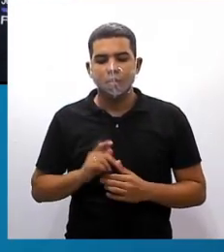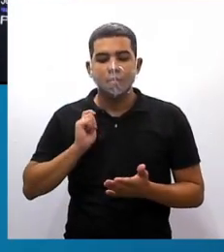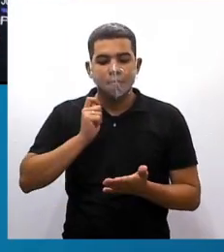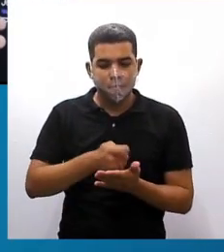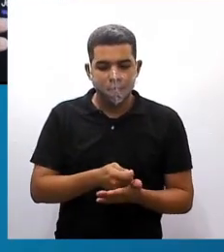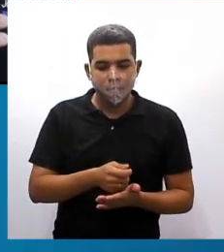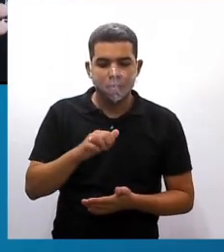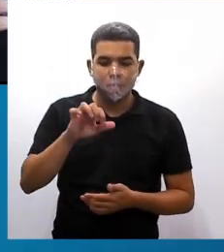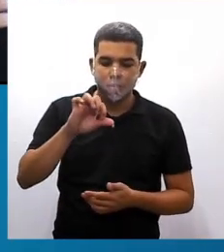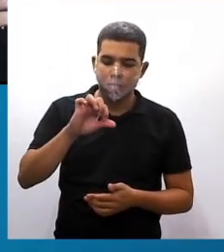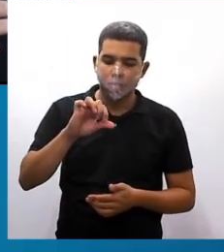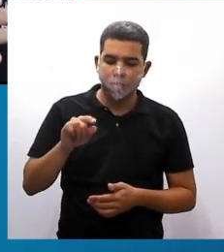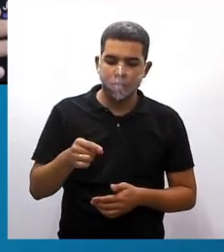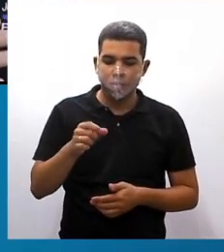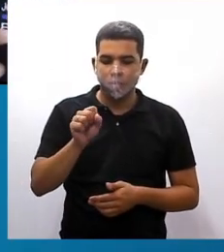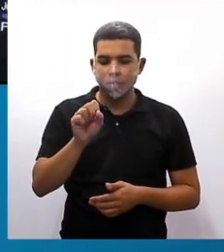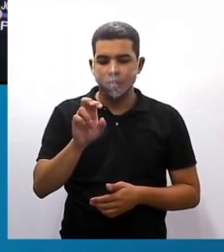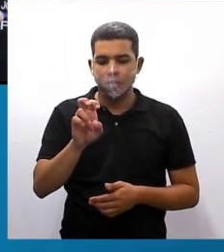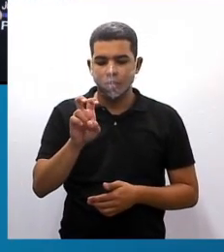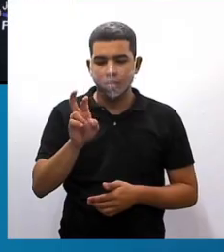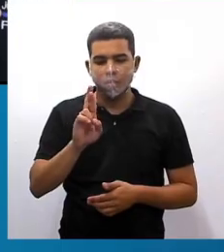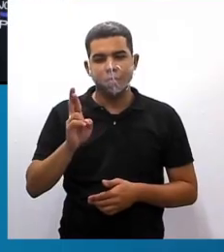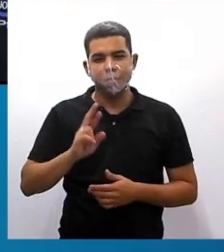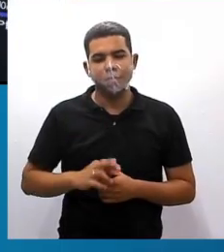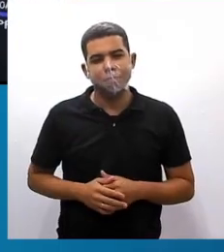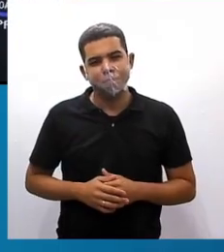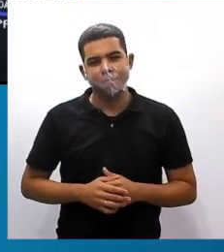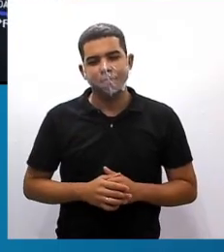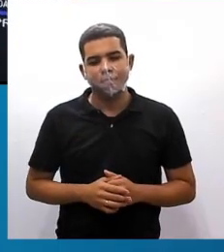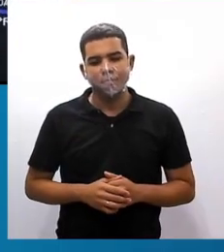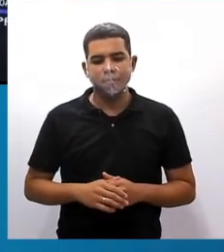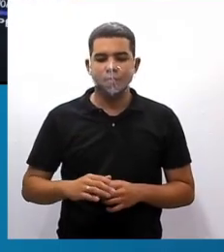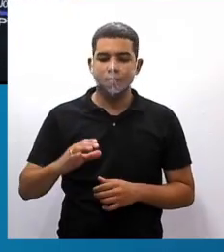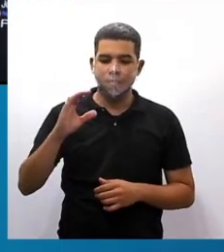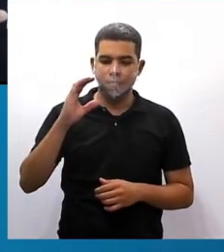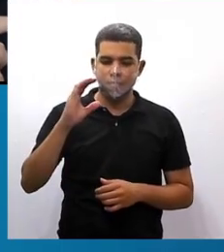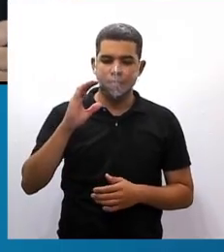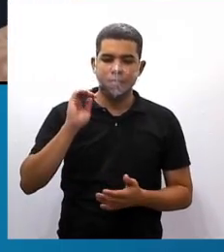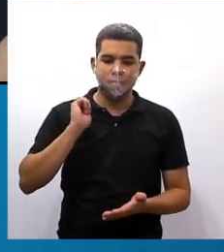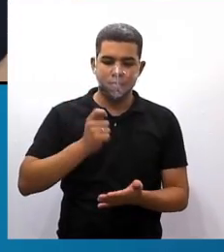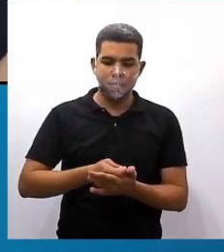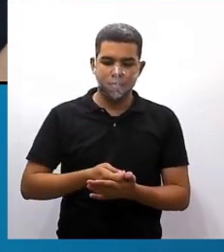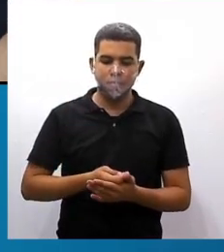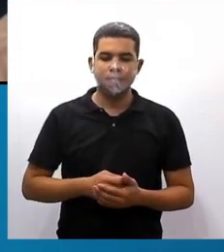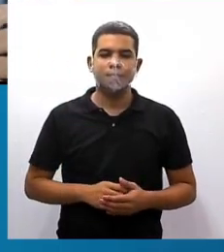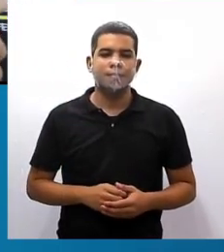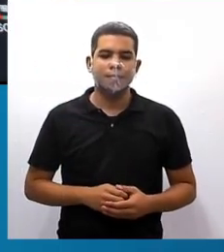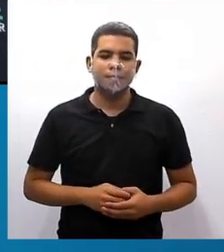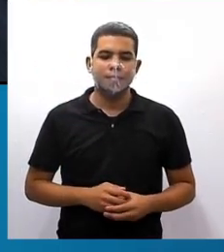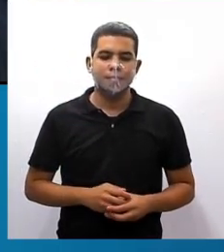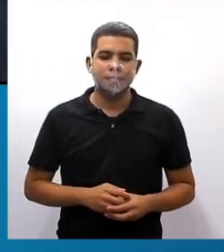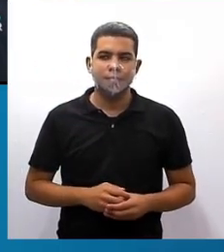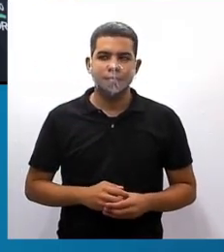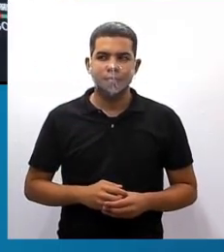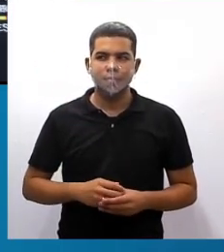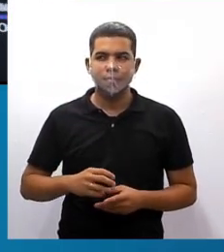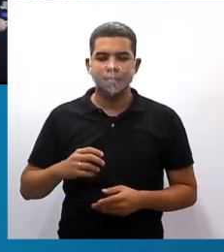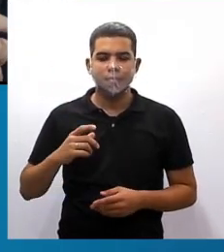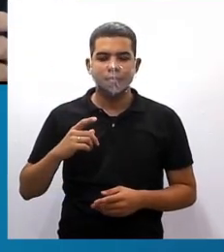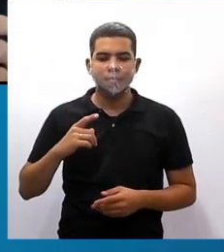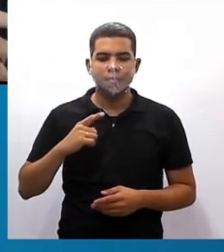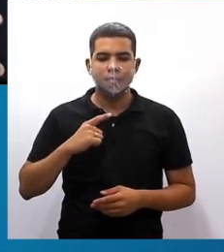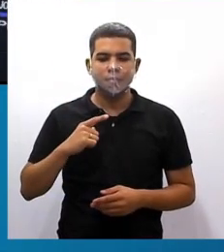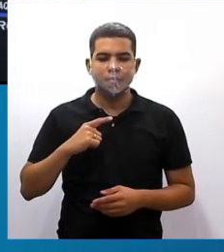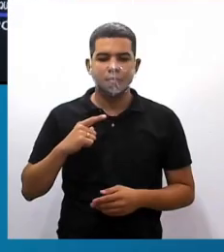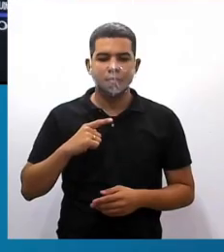quanto? Então, é R$ 9,85. É a letra C. Beleza? Então, pessoal, seguinte,